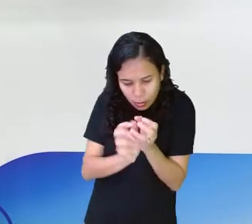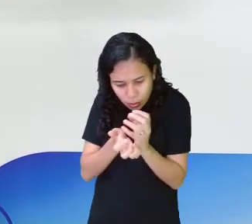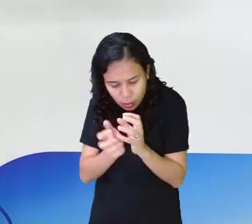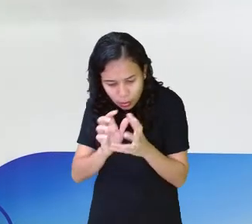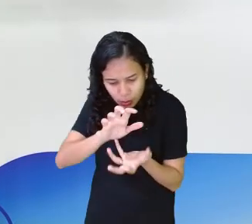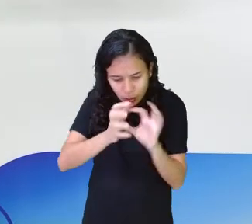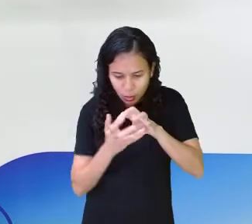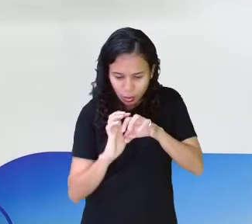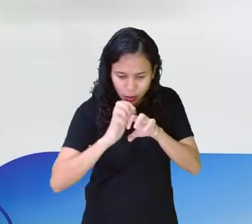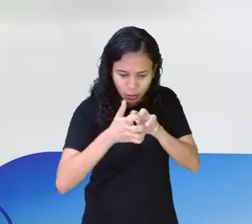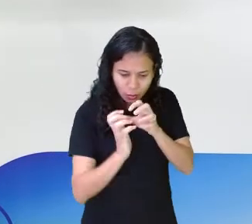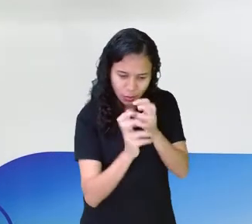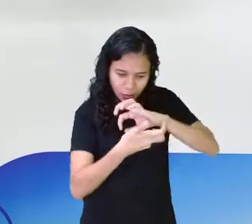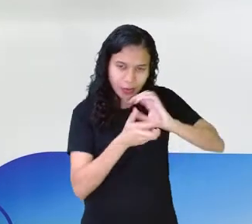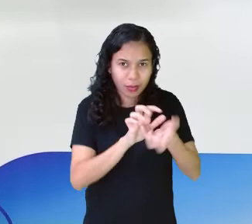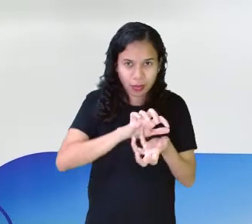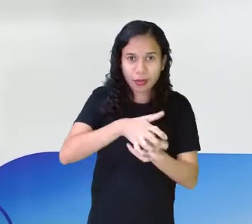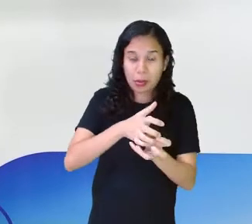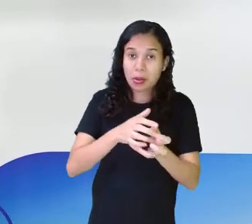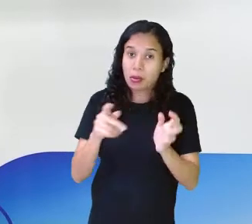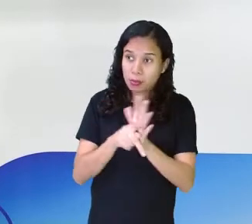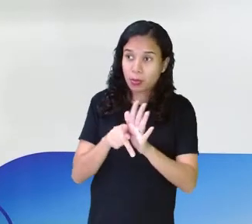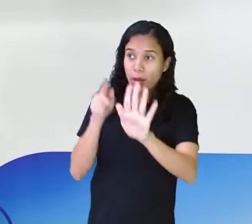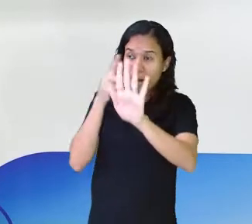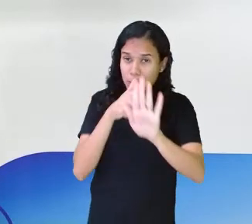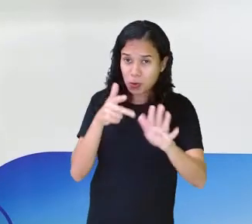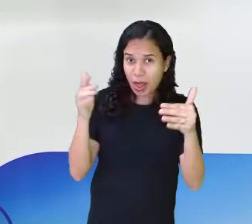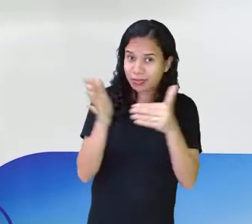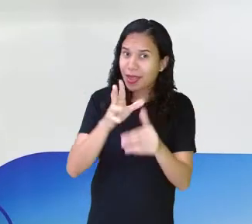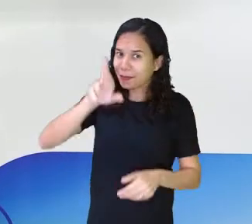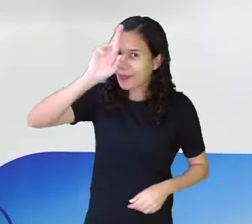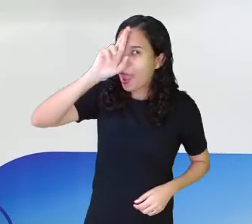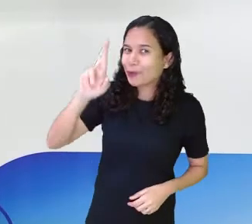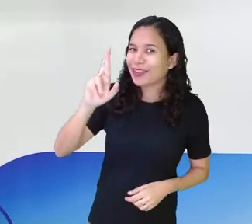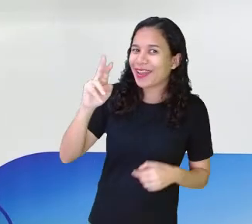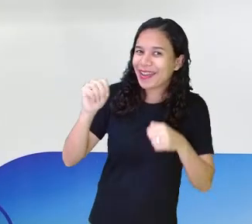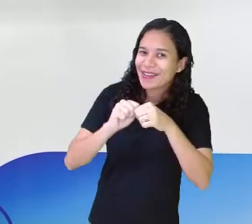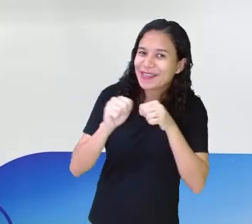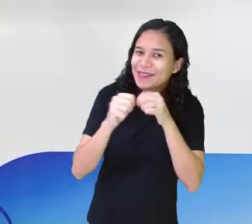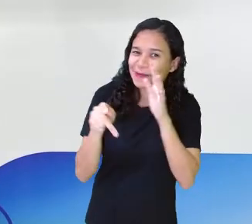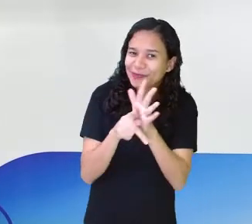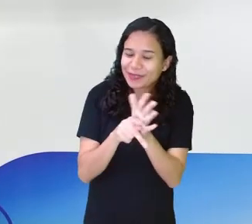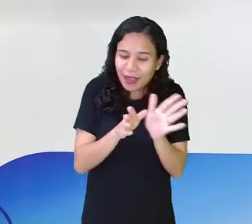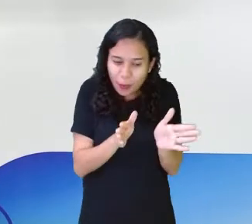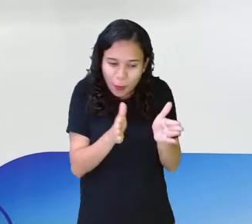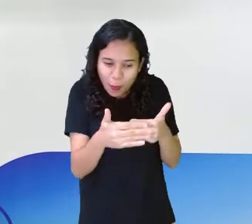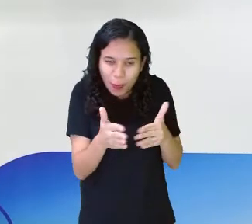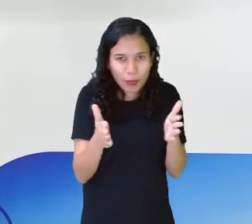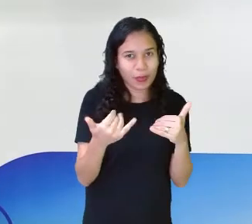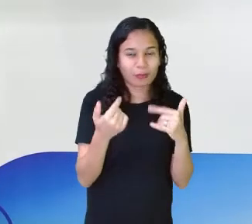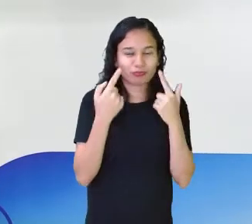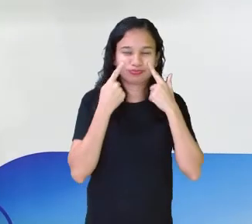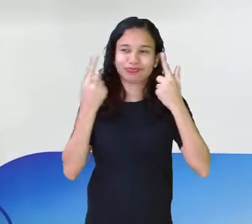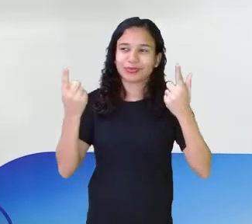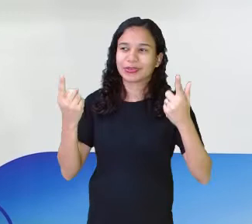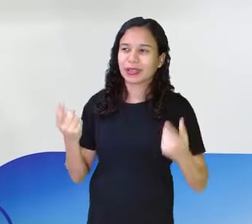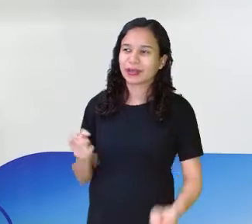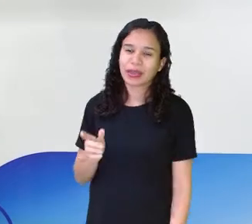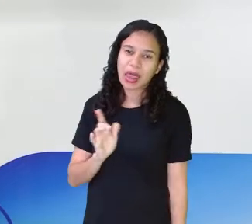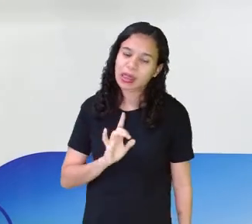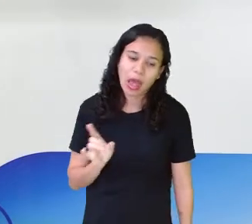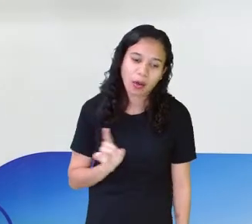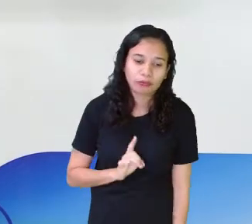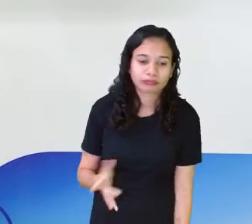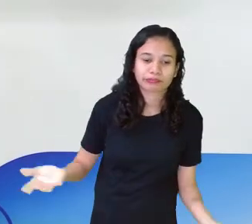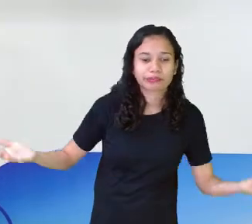Vamos fazer essa corrente para a produção me deixar ficar até meio-dia e eu construir o cubo mágico. Não,